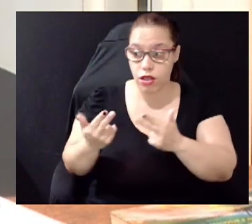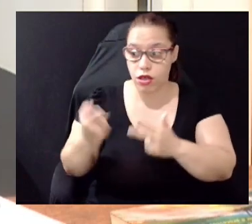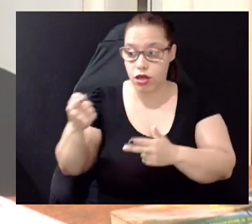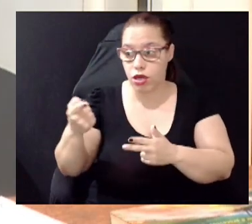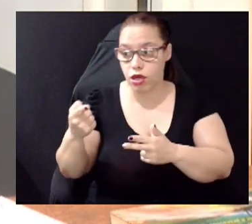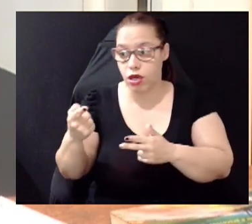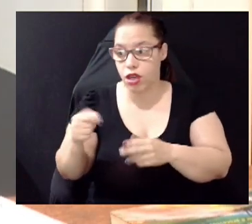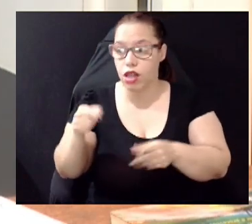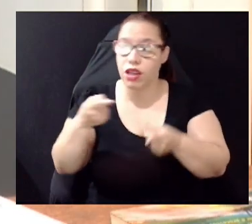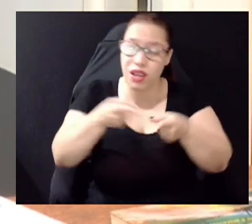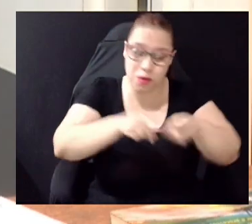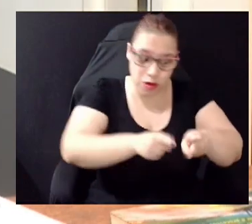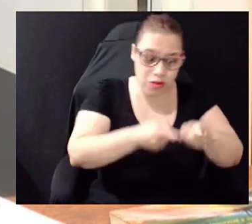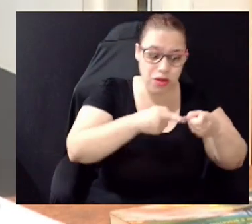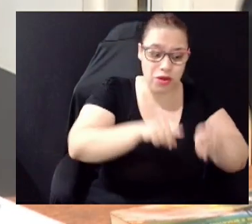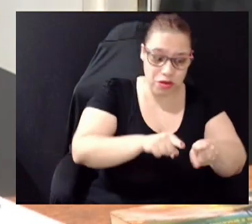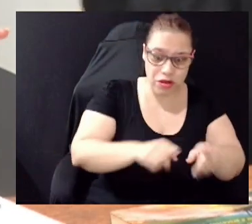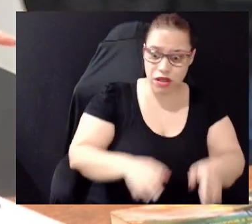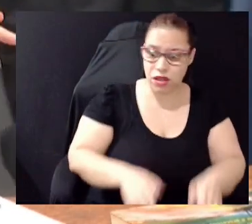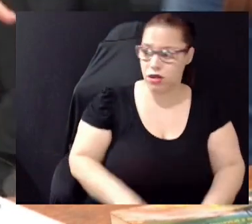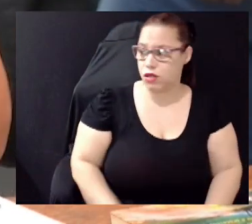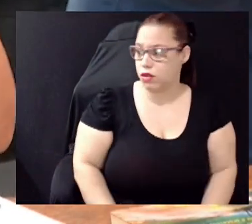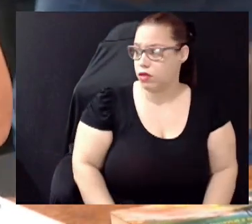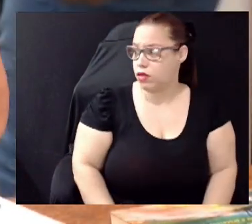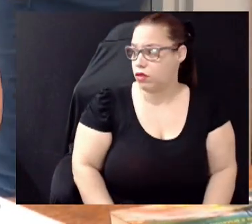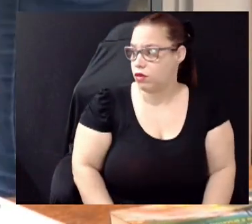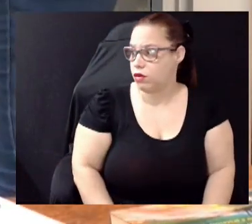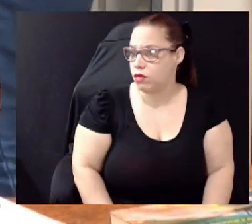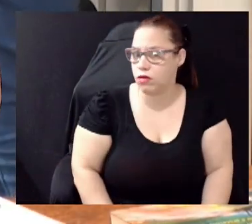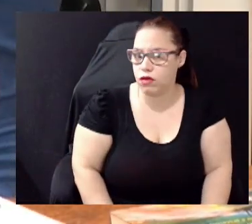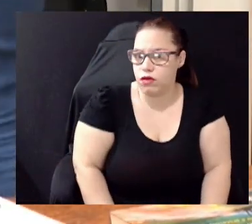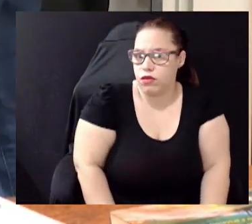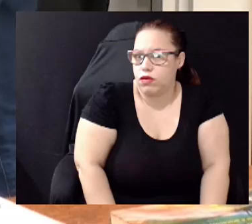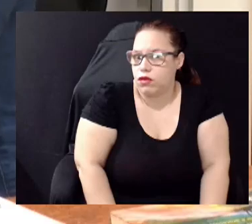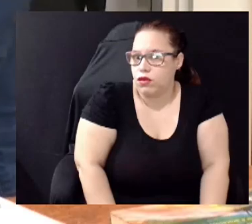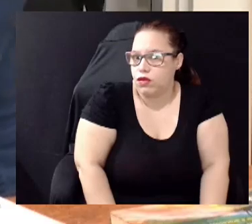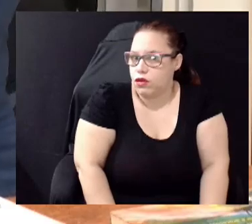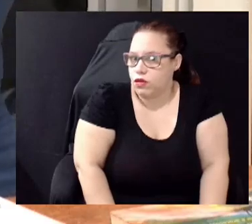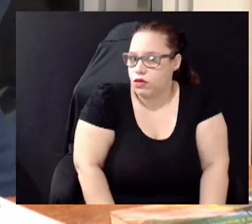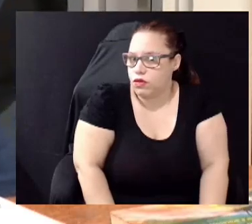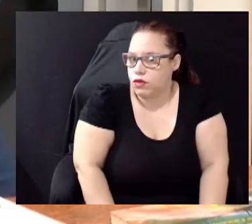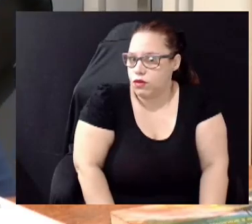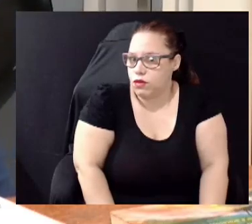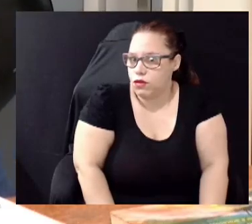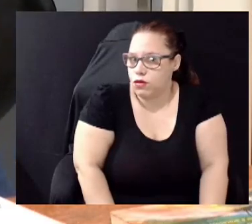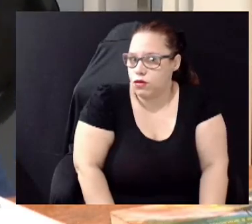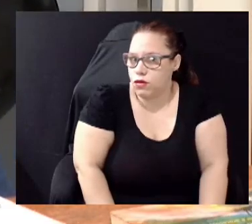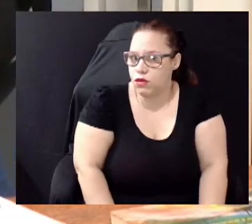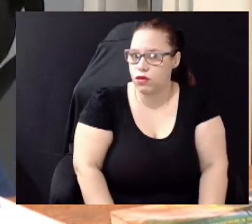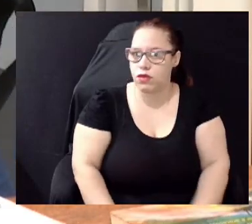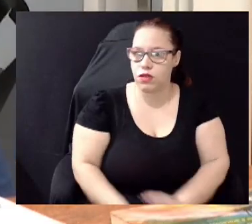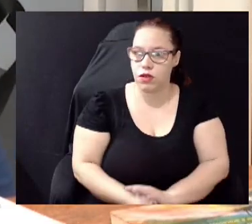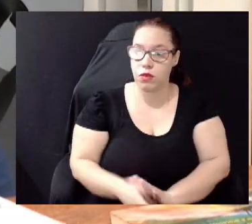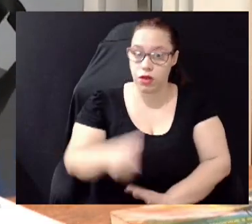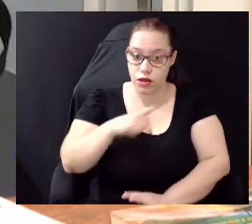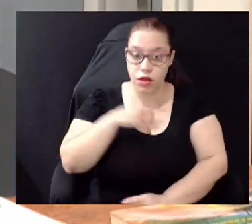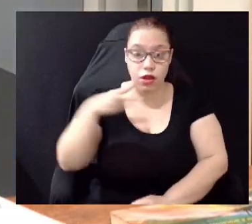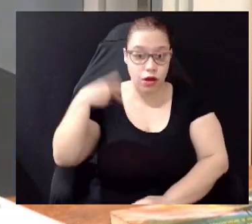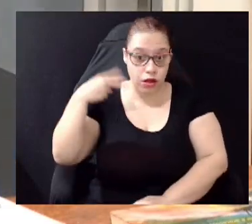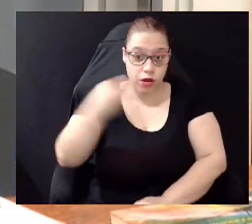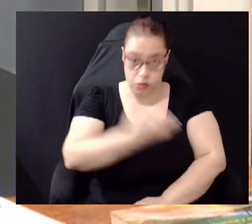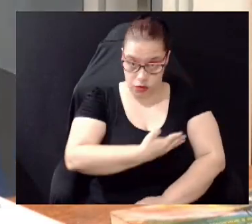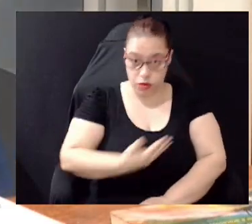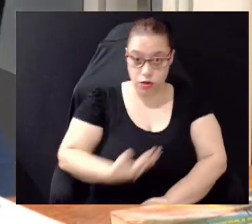provocando. Enfim, que assim, a gente tem uma luta para ter, né, política pública, depois